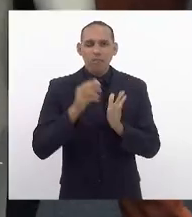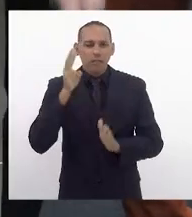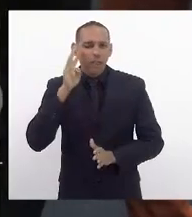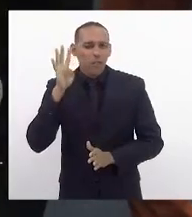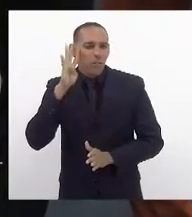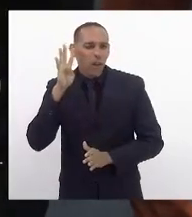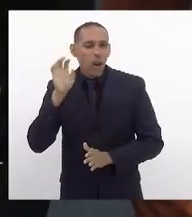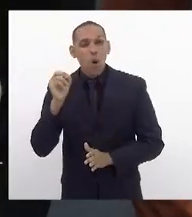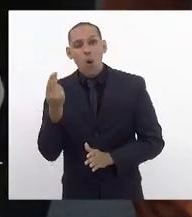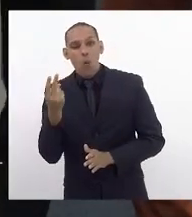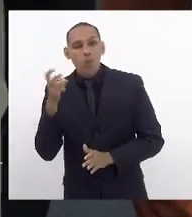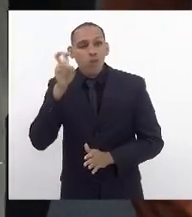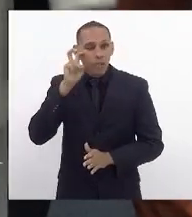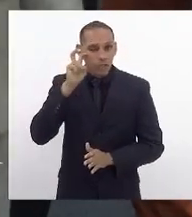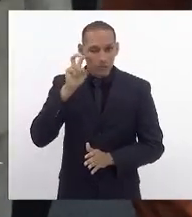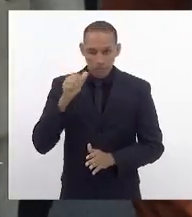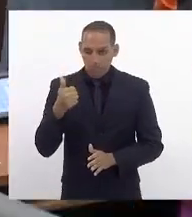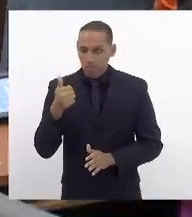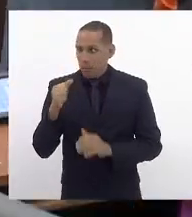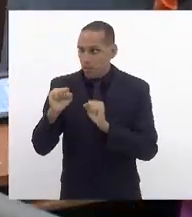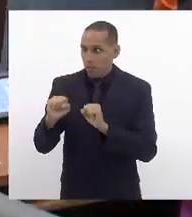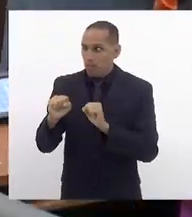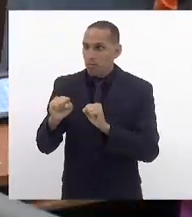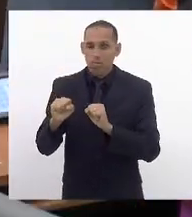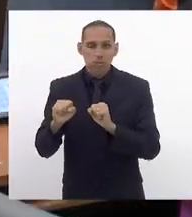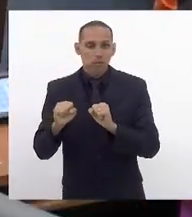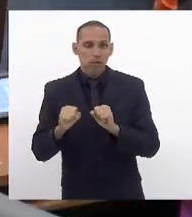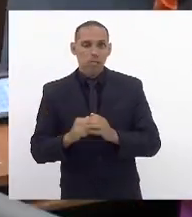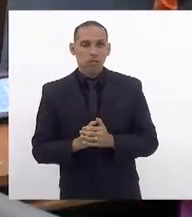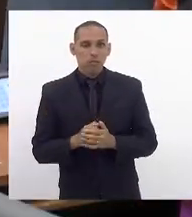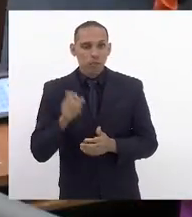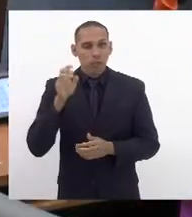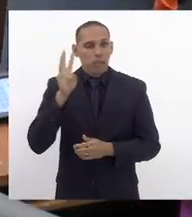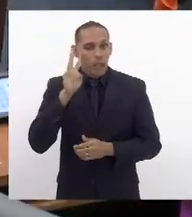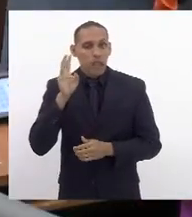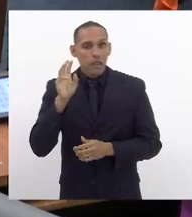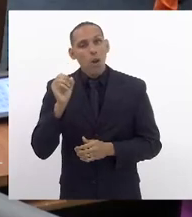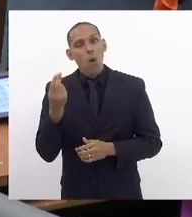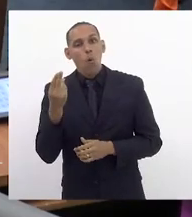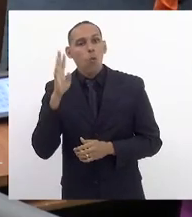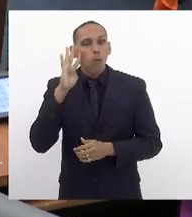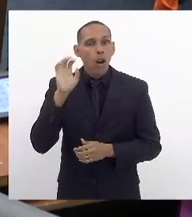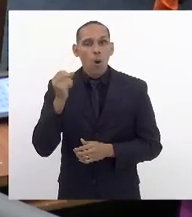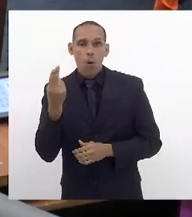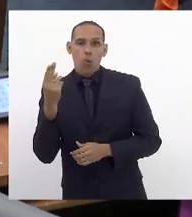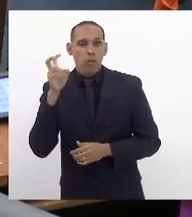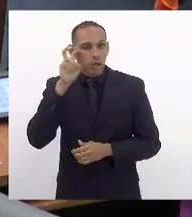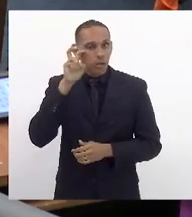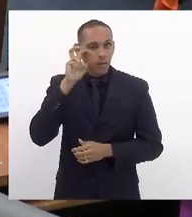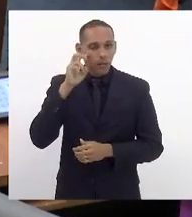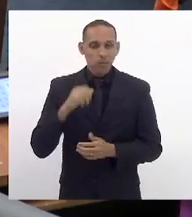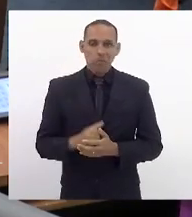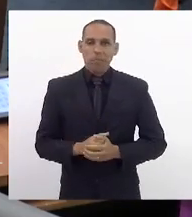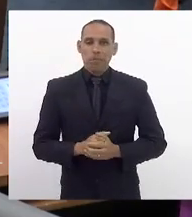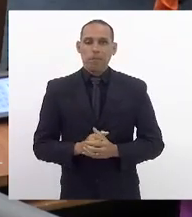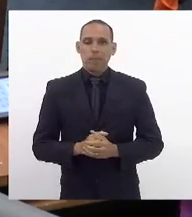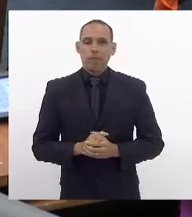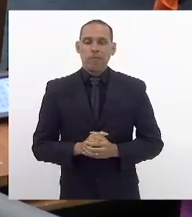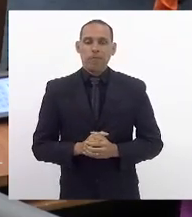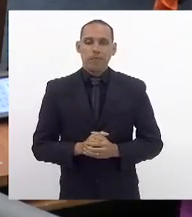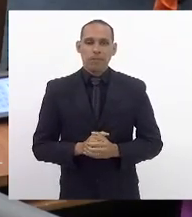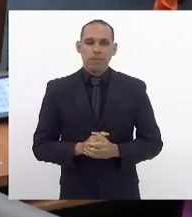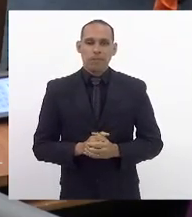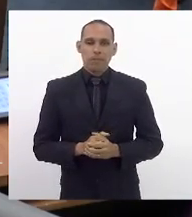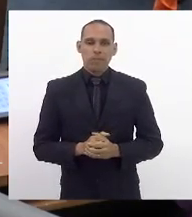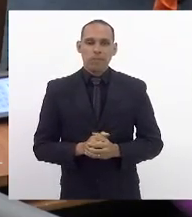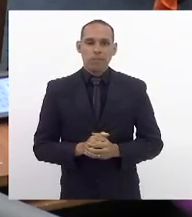quinta. Pode ser, Átila? A audiência? Terça, quarta ou quinta? Vou ver só lá. Tá,